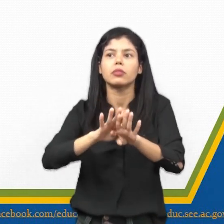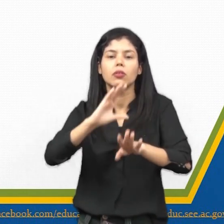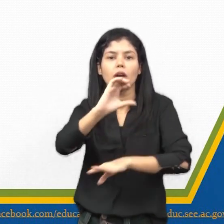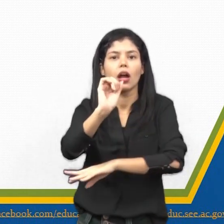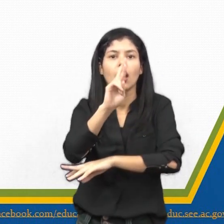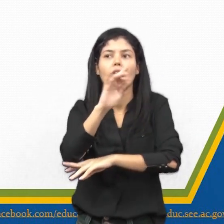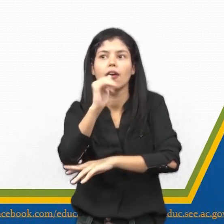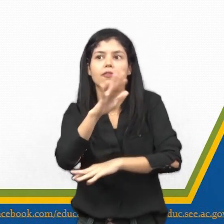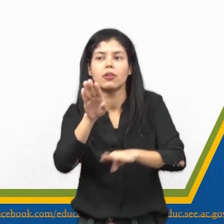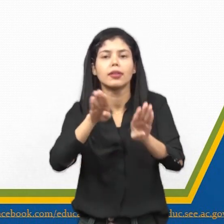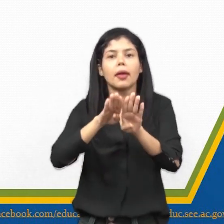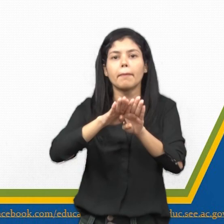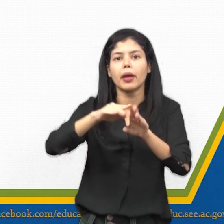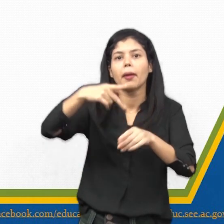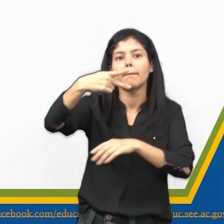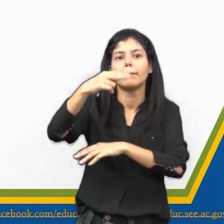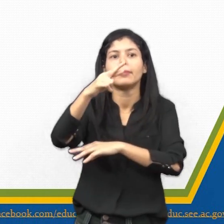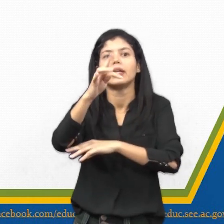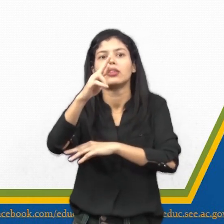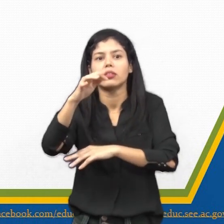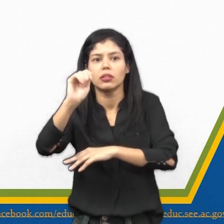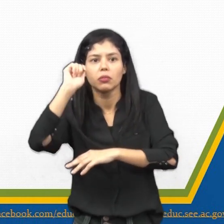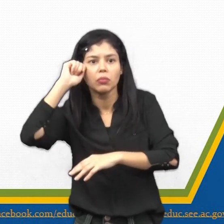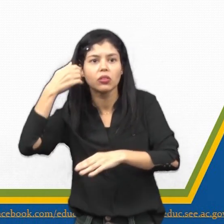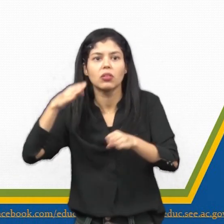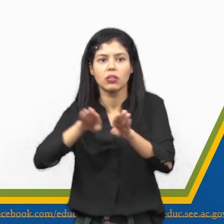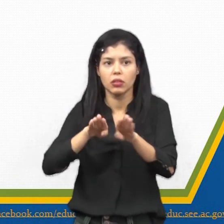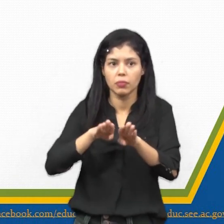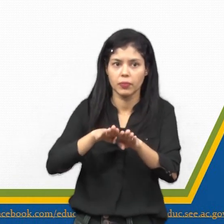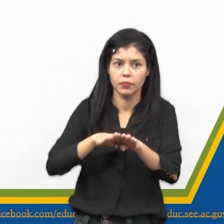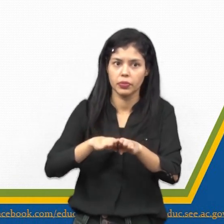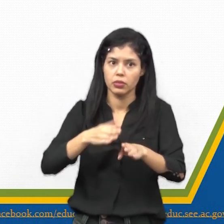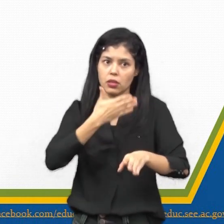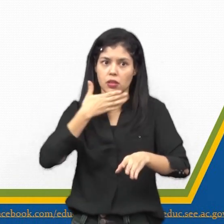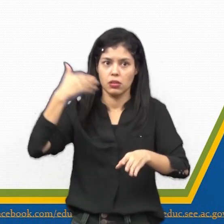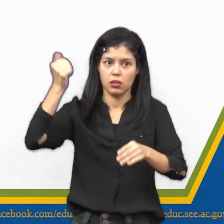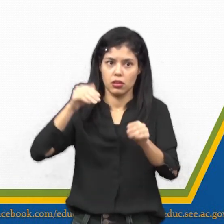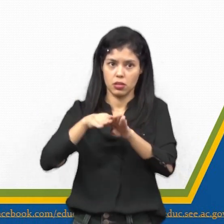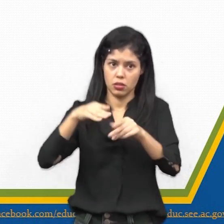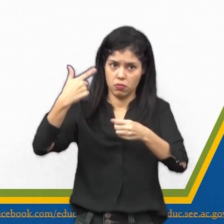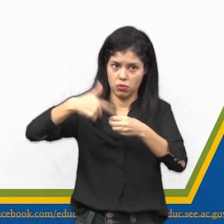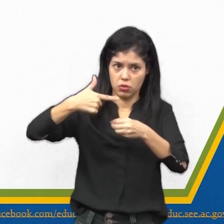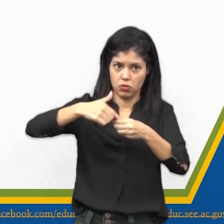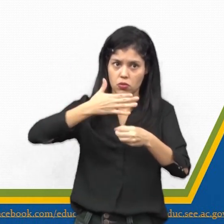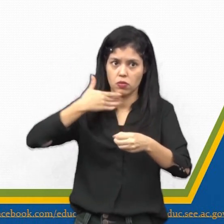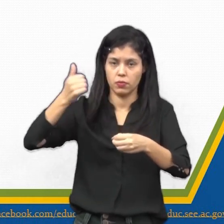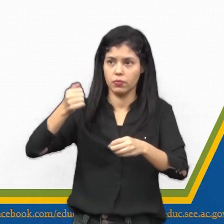petróleo, que são combustíveis fósseis e, nesse caso, eles poluem bastante o ambiente.